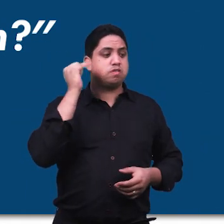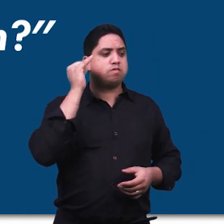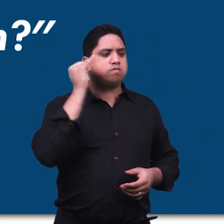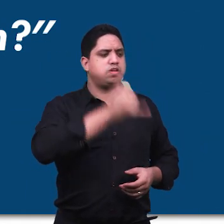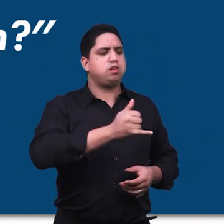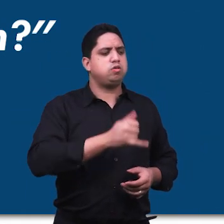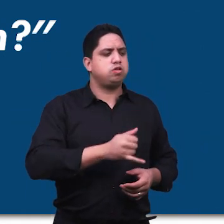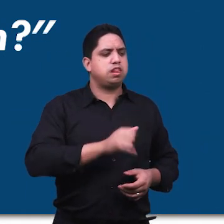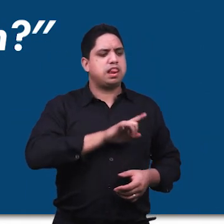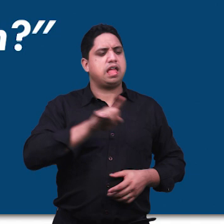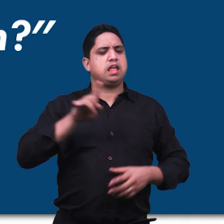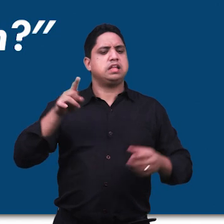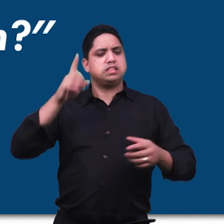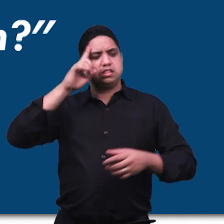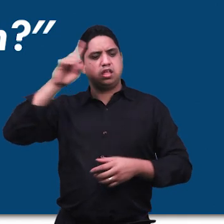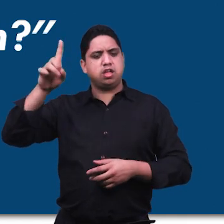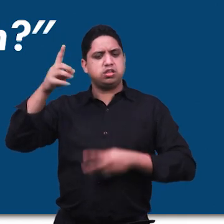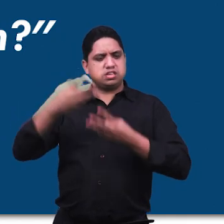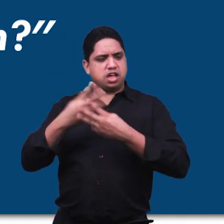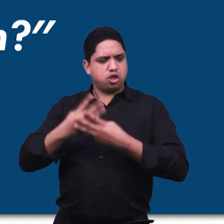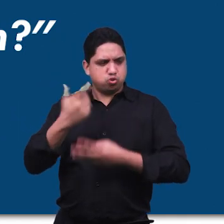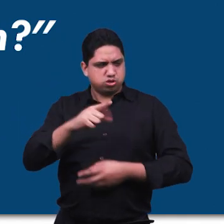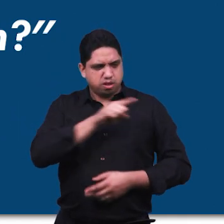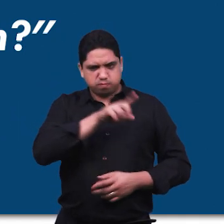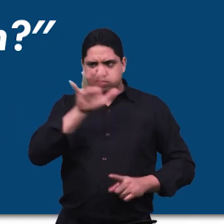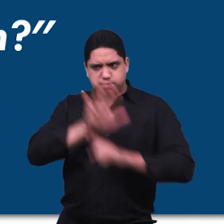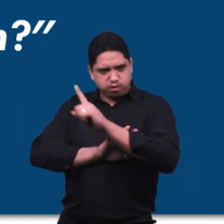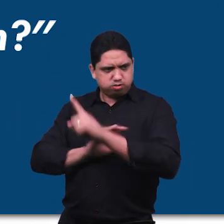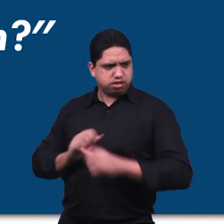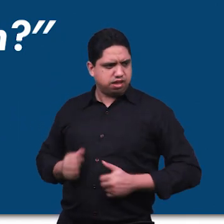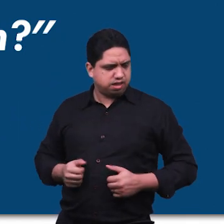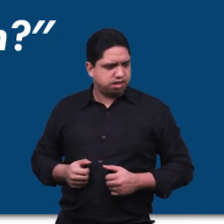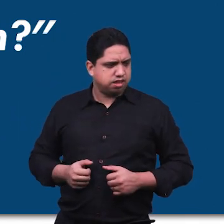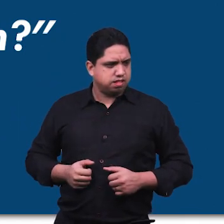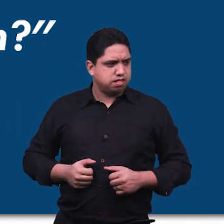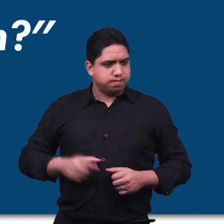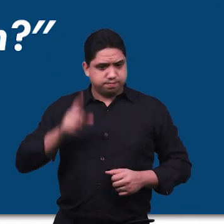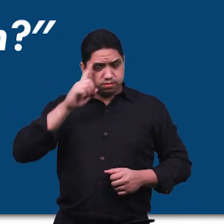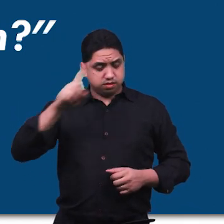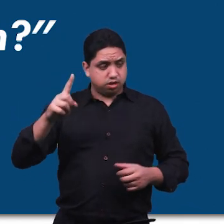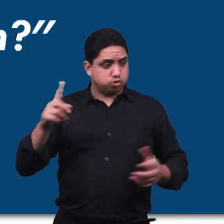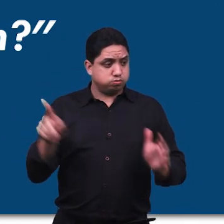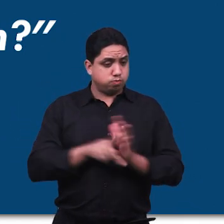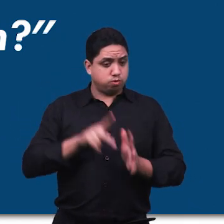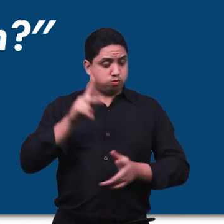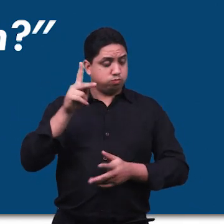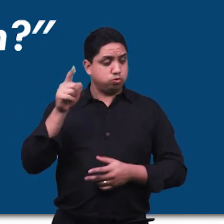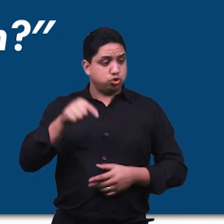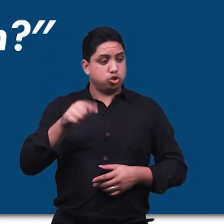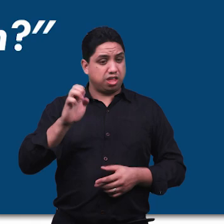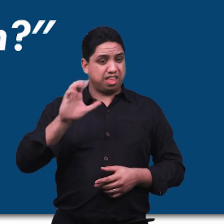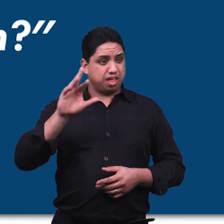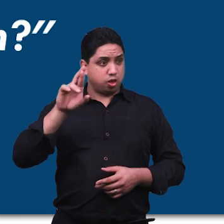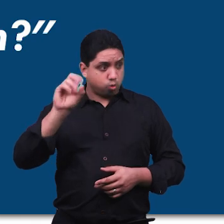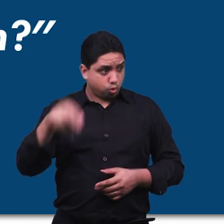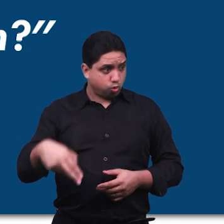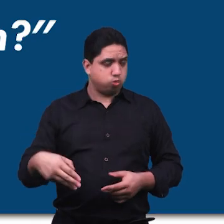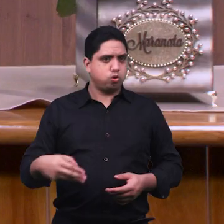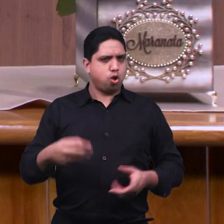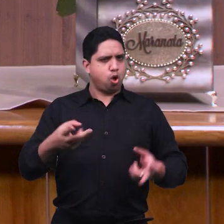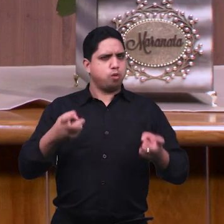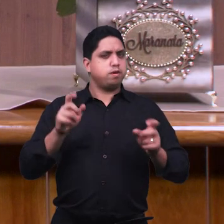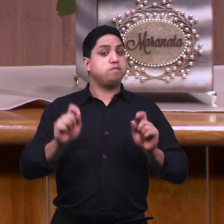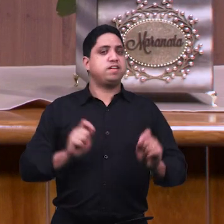não há Deus em Israel para ires consultar Baal-Zebu, Deus de Ecrom. Observe só, esse